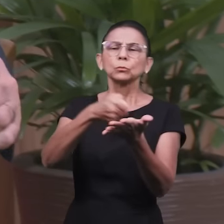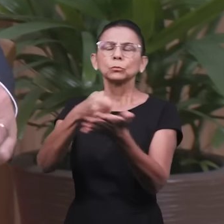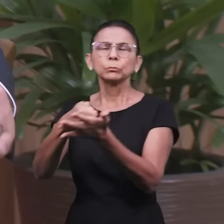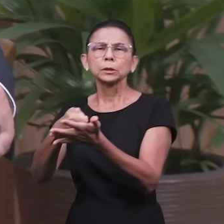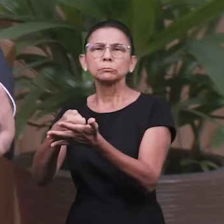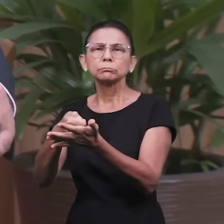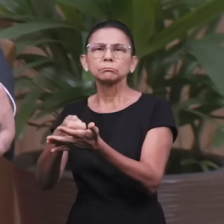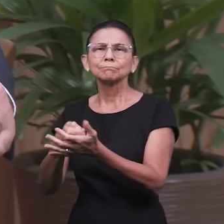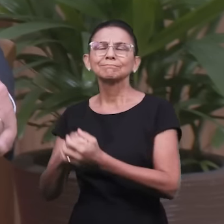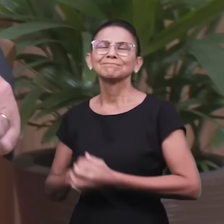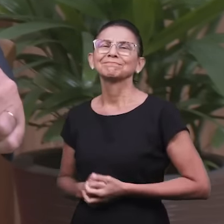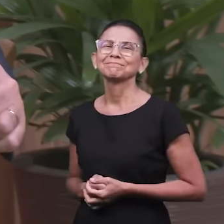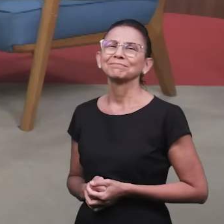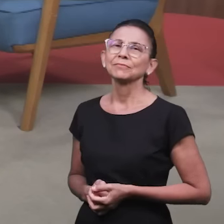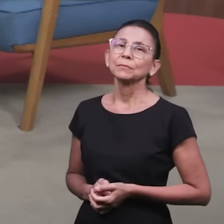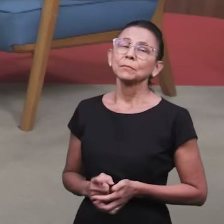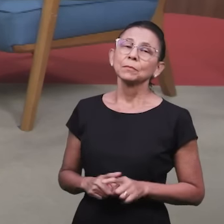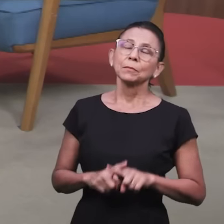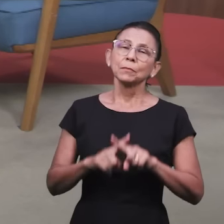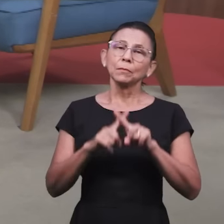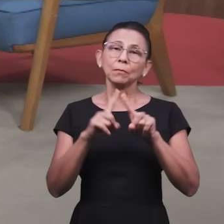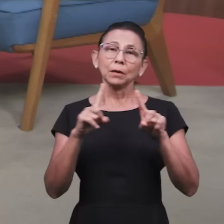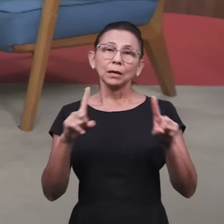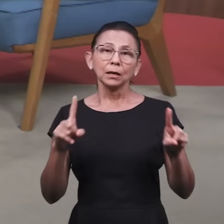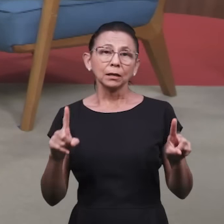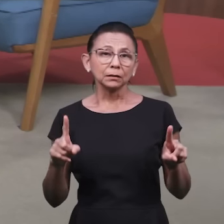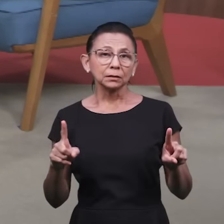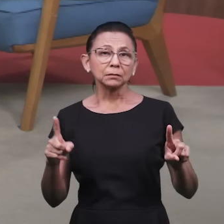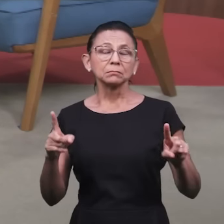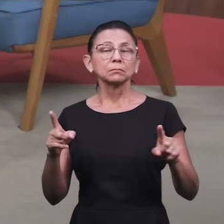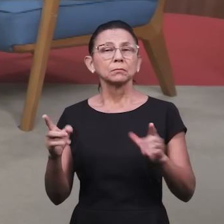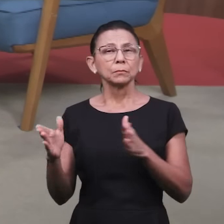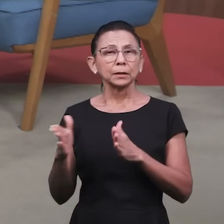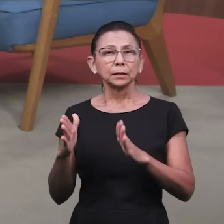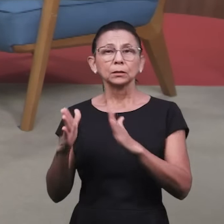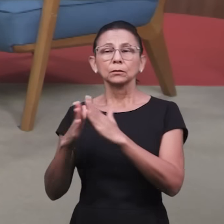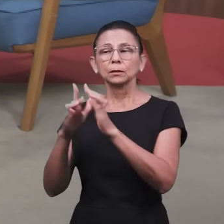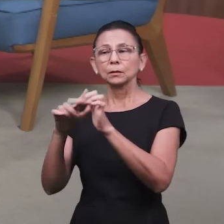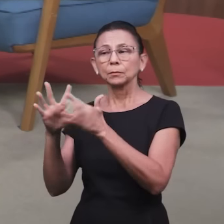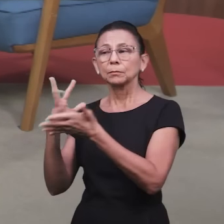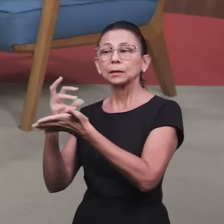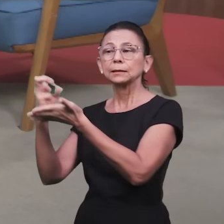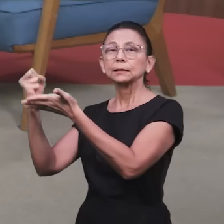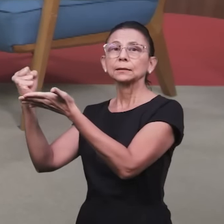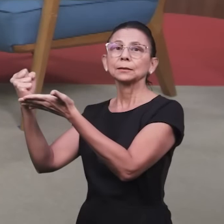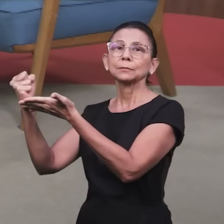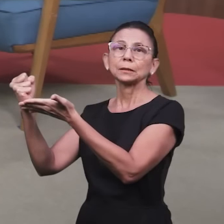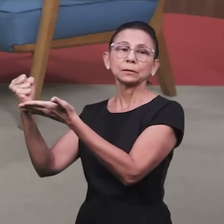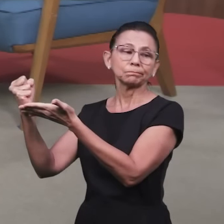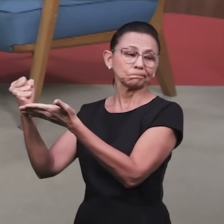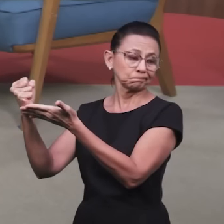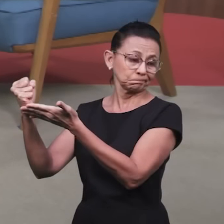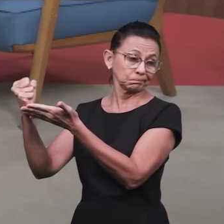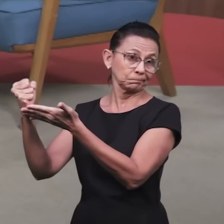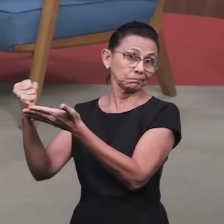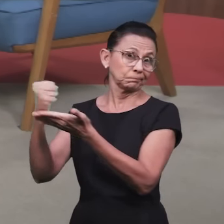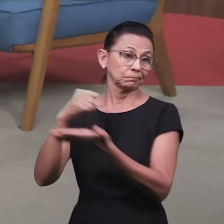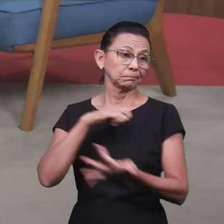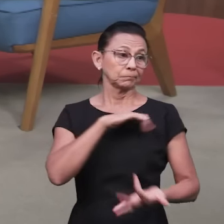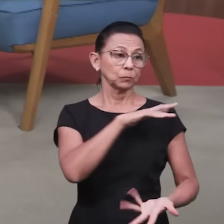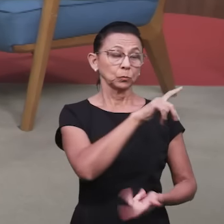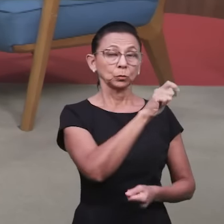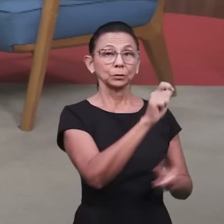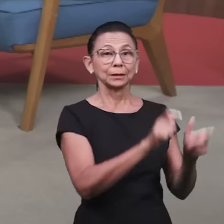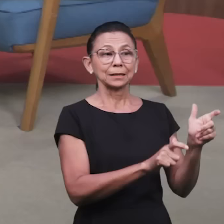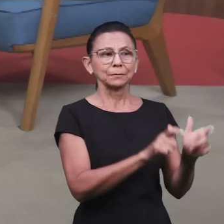a cada dia. Mas haverá um tempo após o arrebatamento onde o mundo estará em